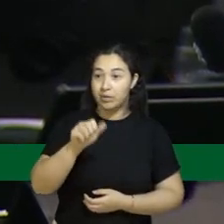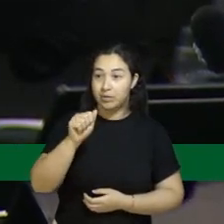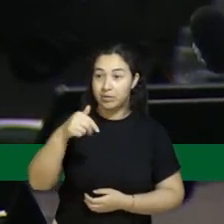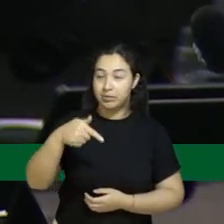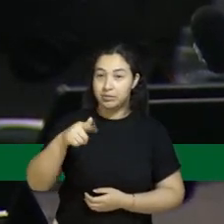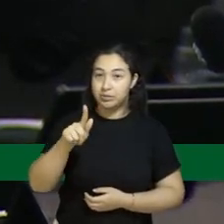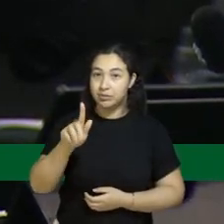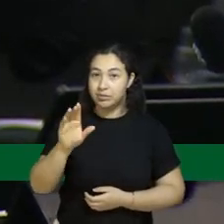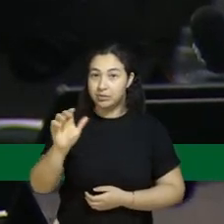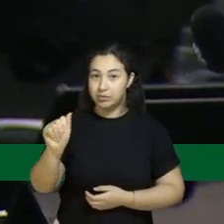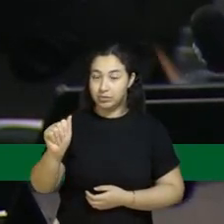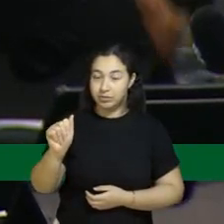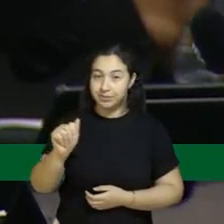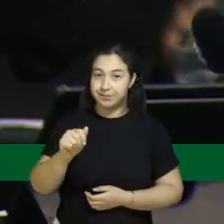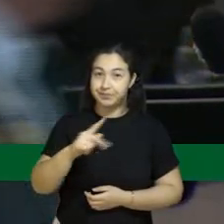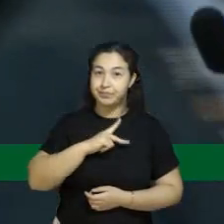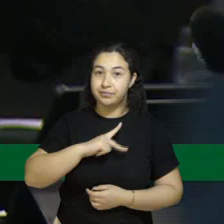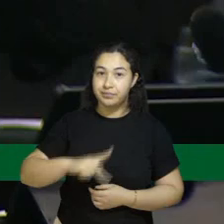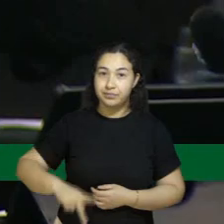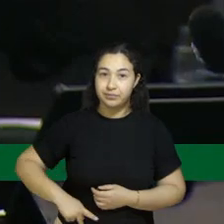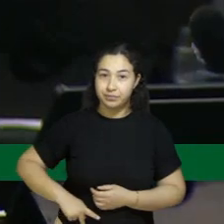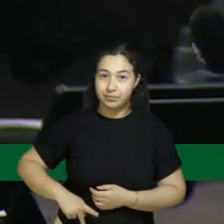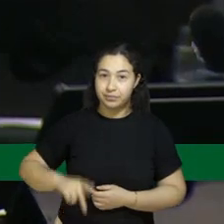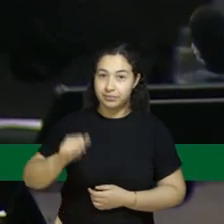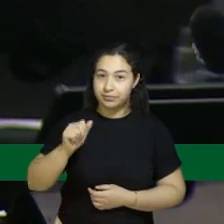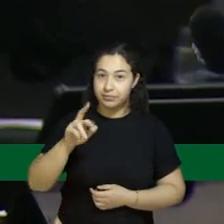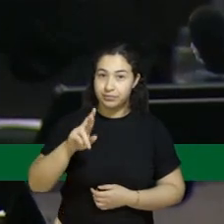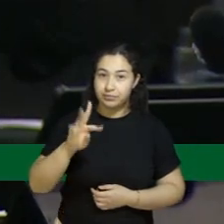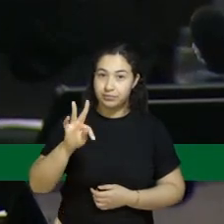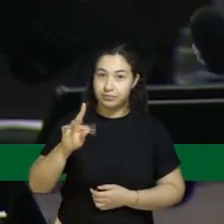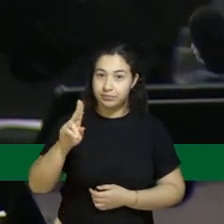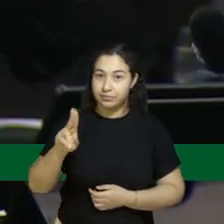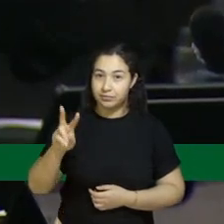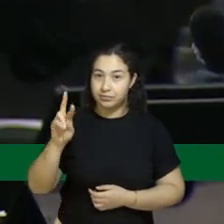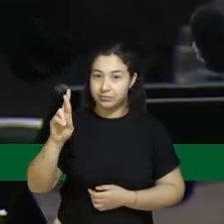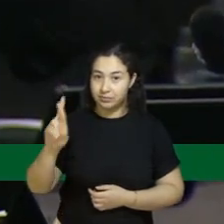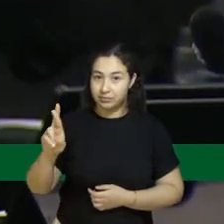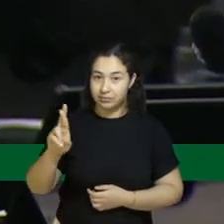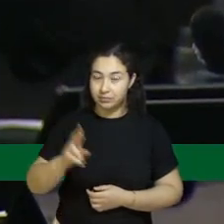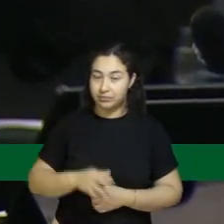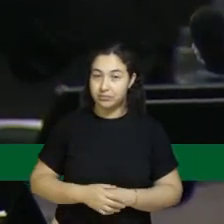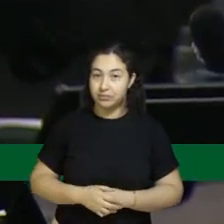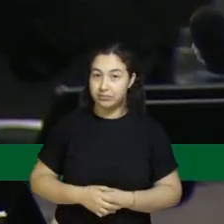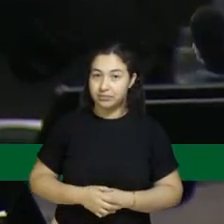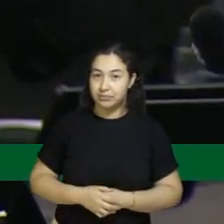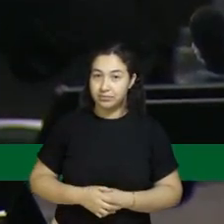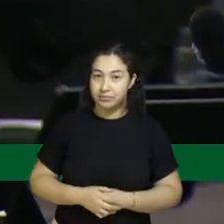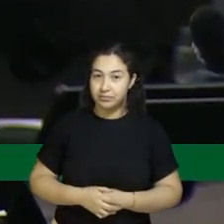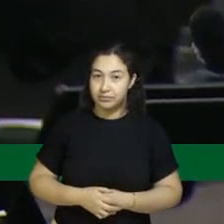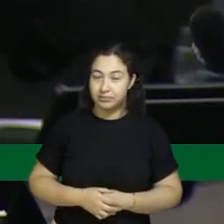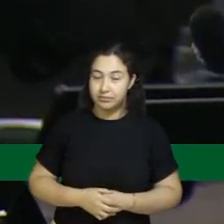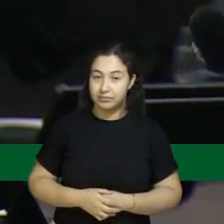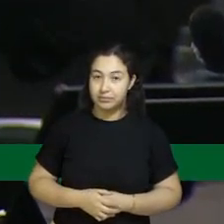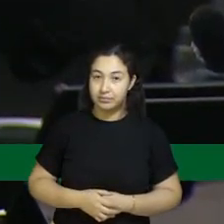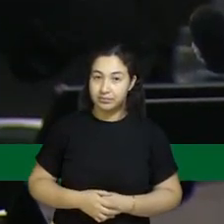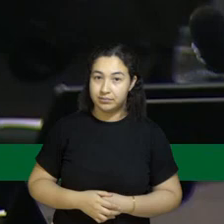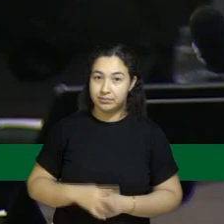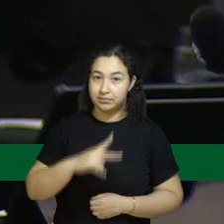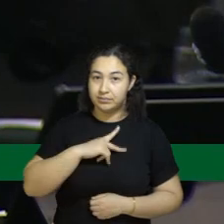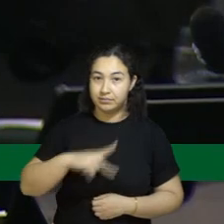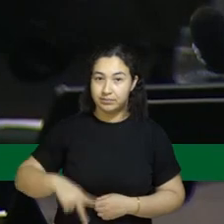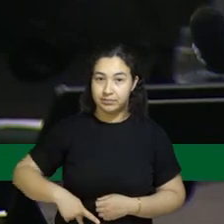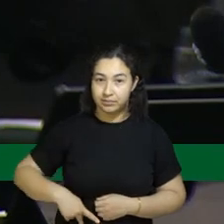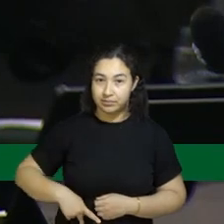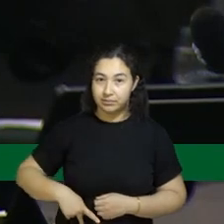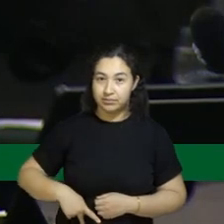Edgar Ferreira, presidente era Arthur Badalotti e Heitor Pascoalotto, que foi presidente de honra